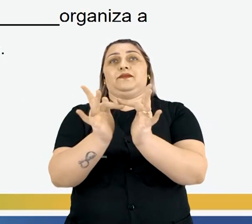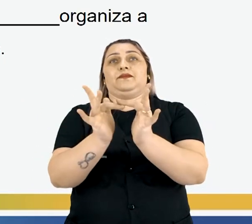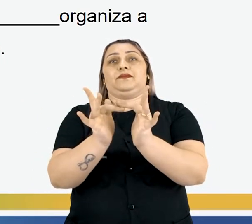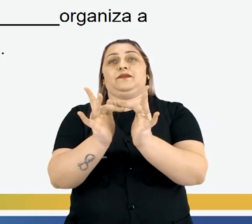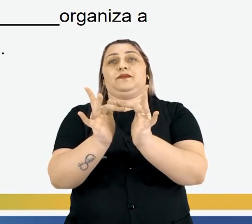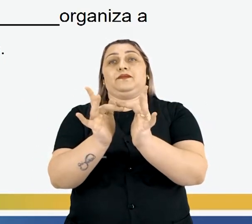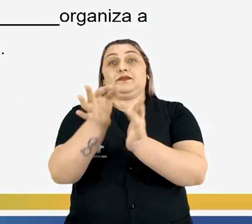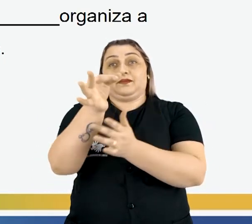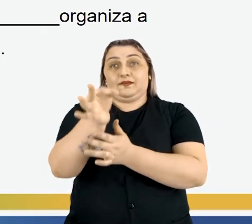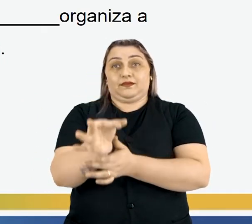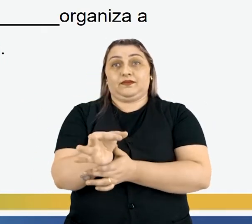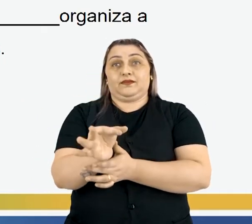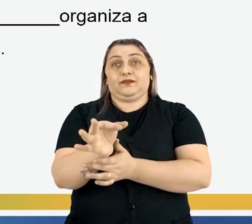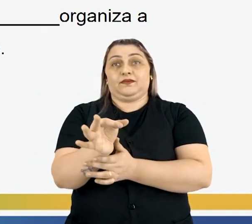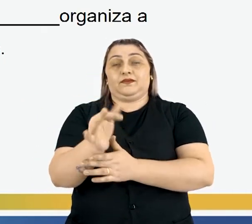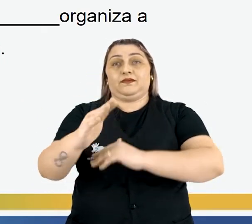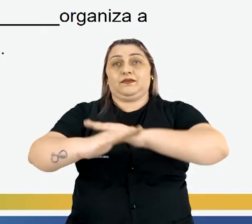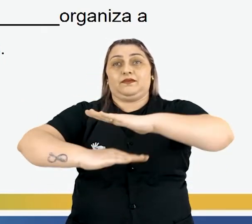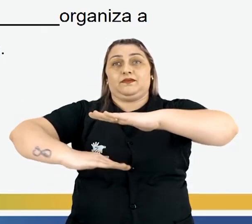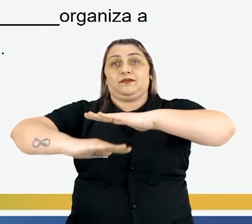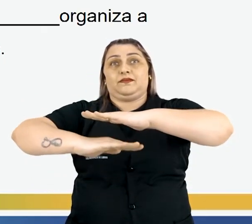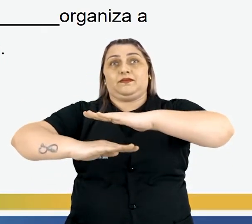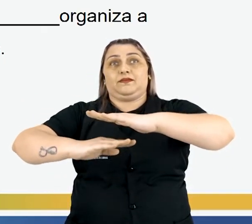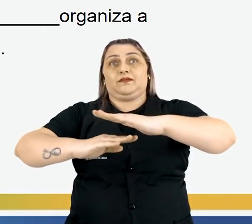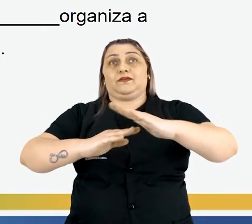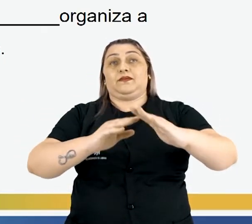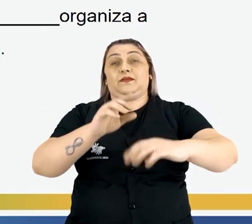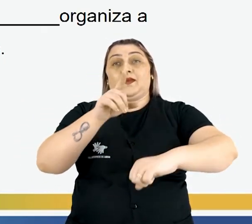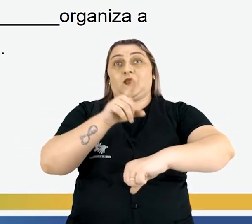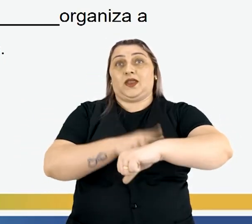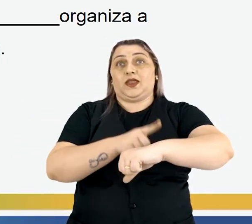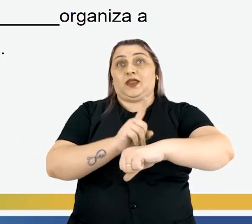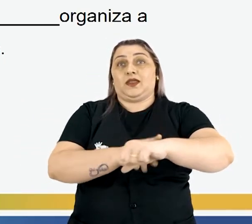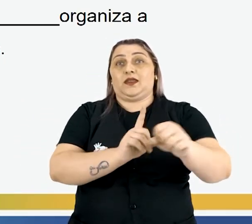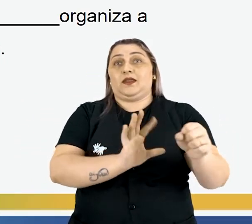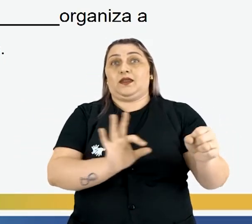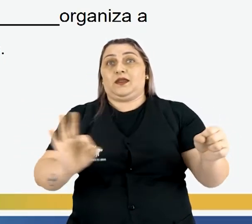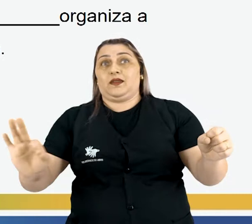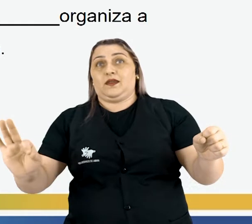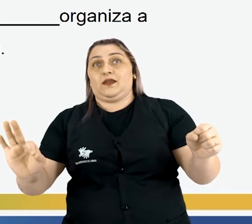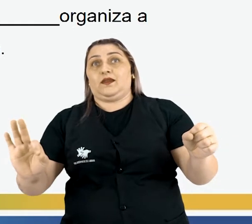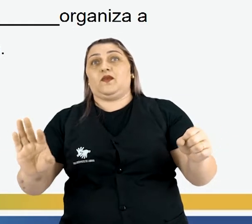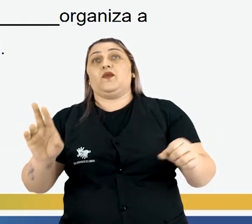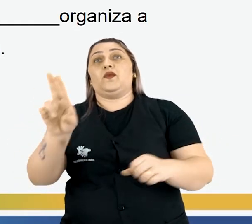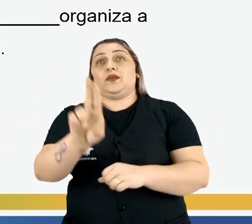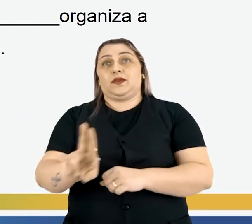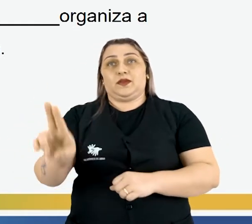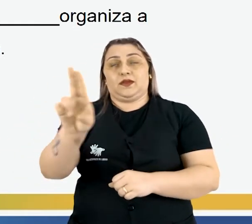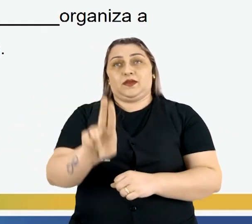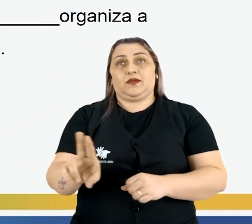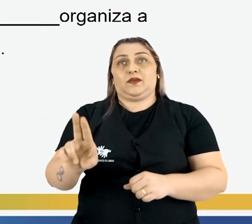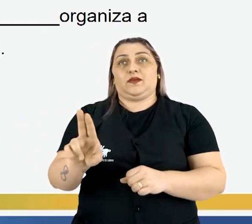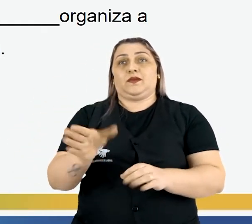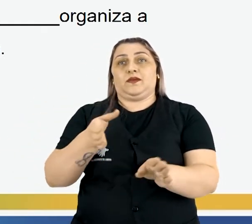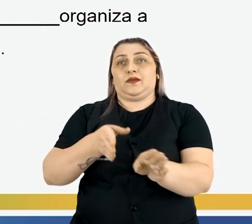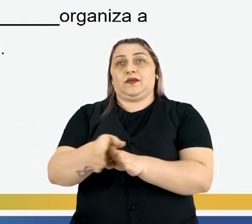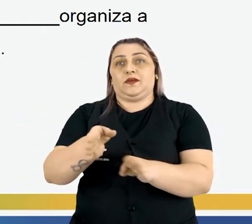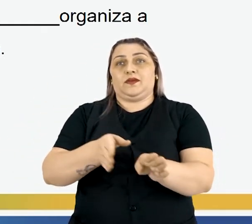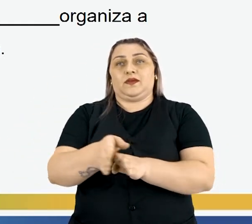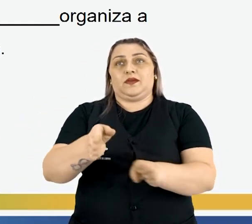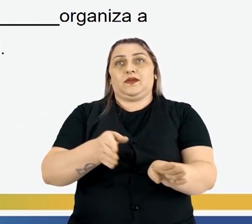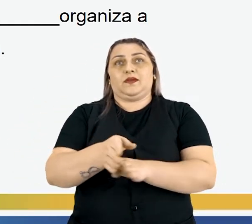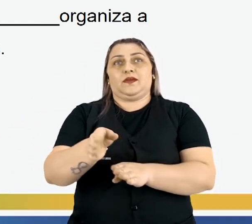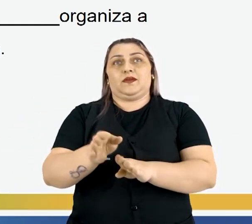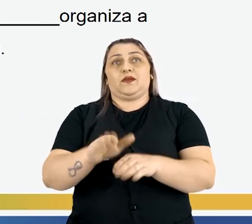Complete as afirmações abaixo. O tempo é utilizado para nos